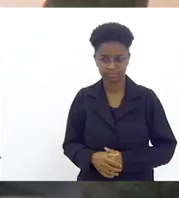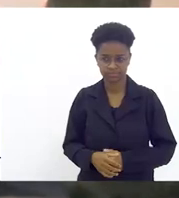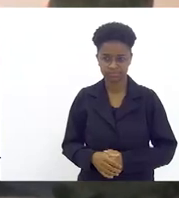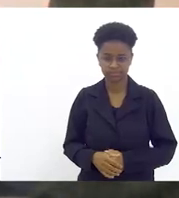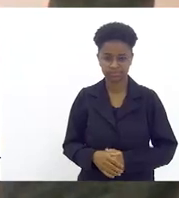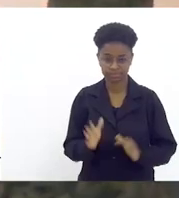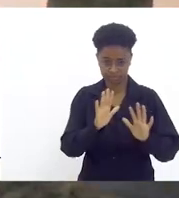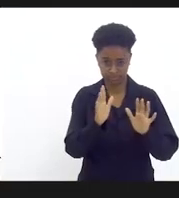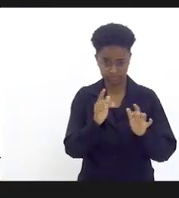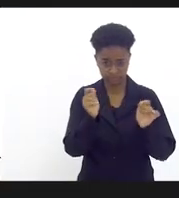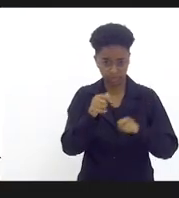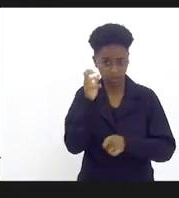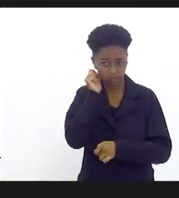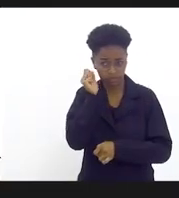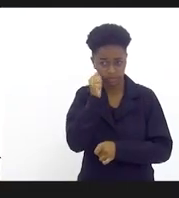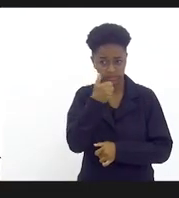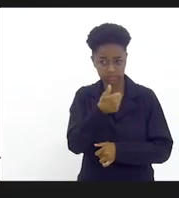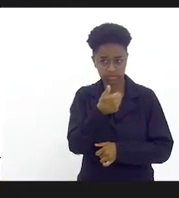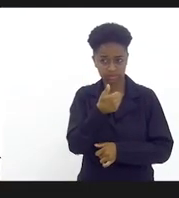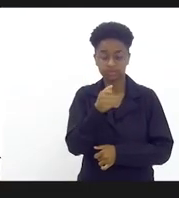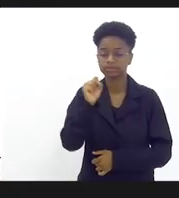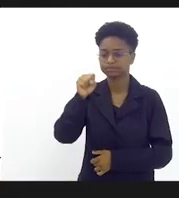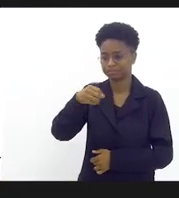ouvindo? Oi, estão me ouvindo?